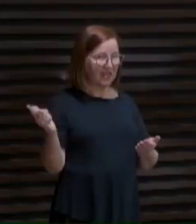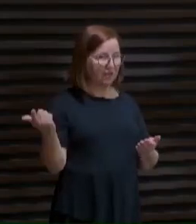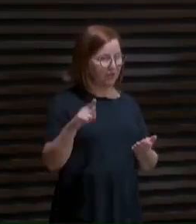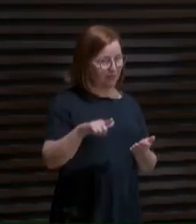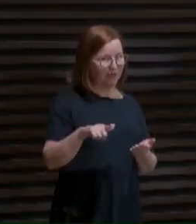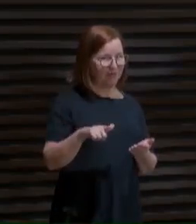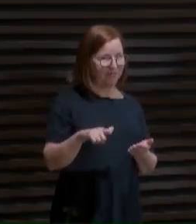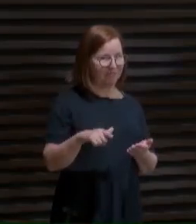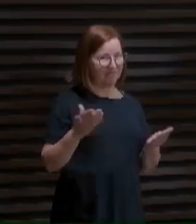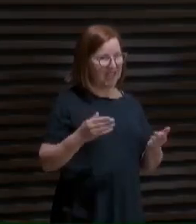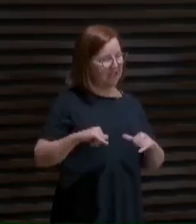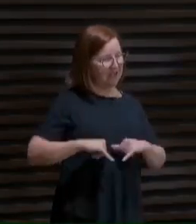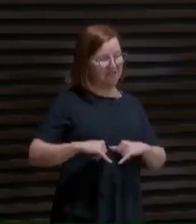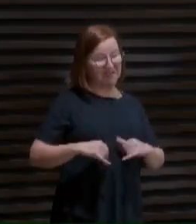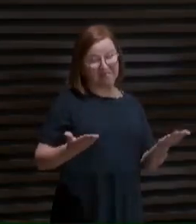aleijado.